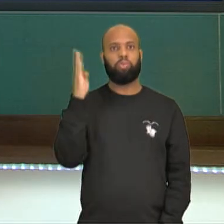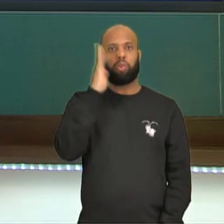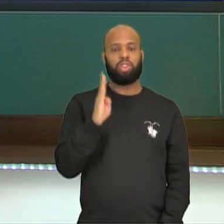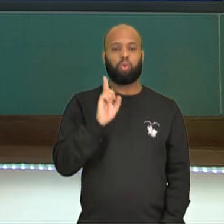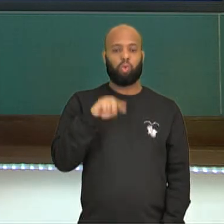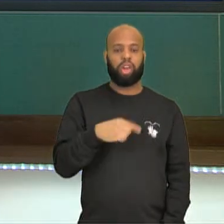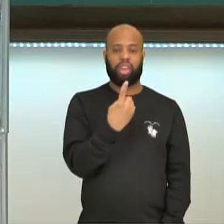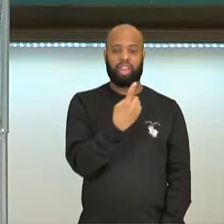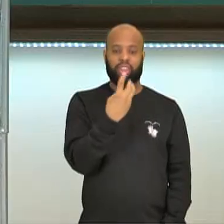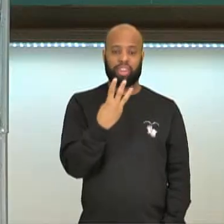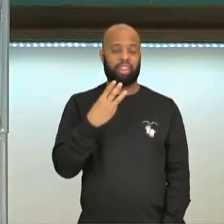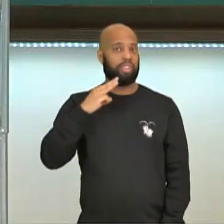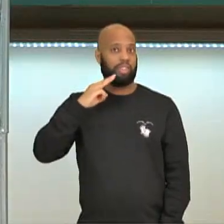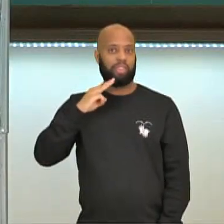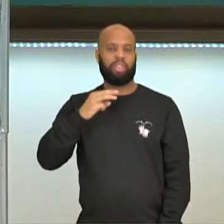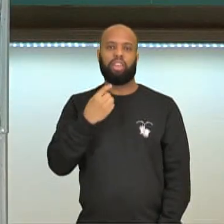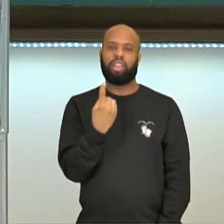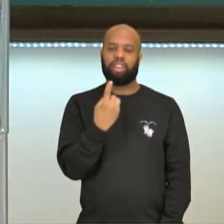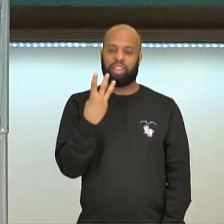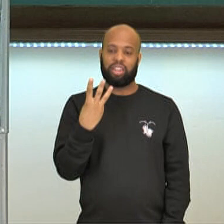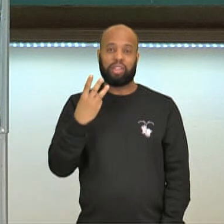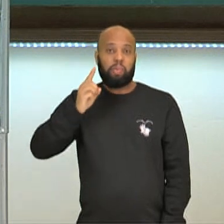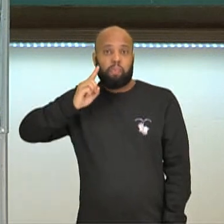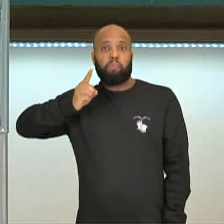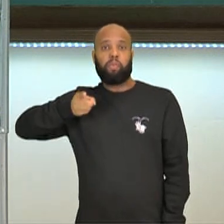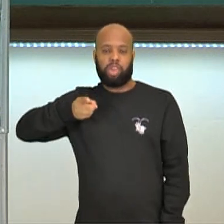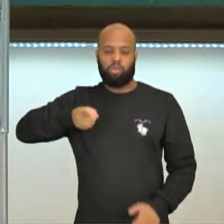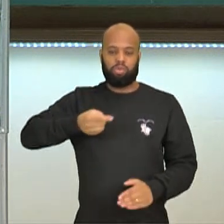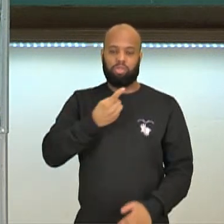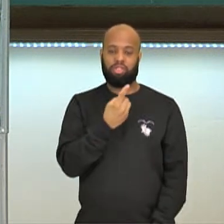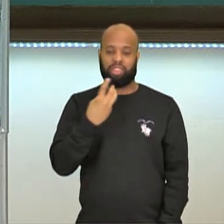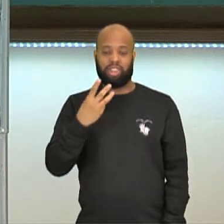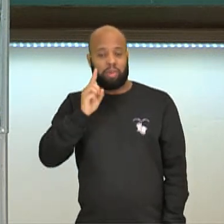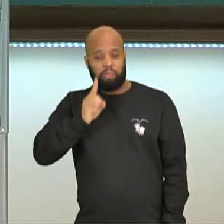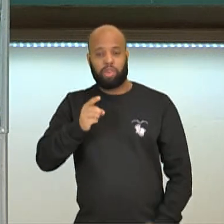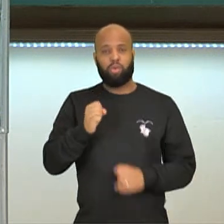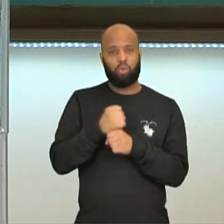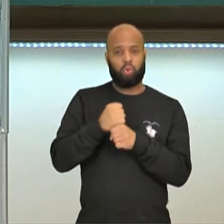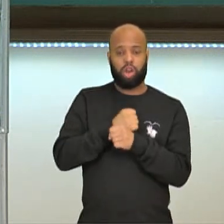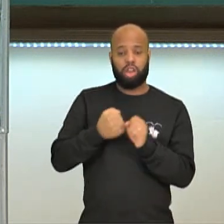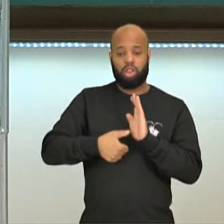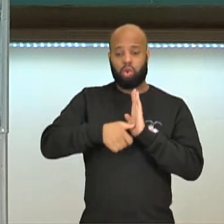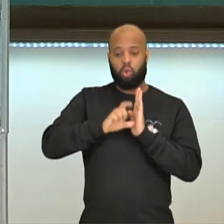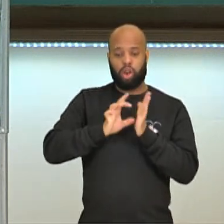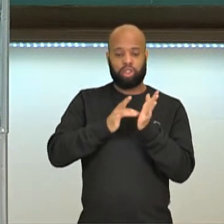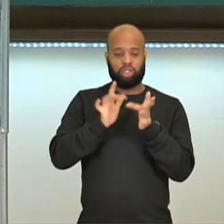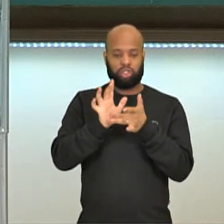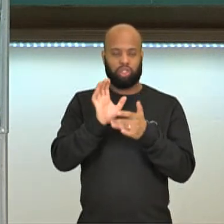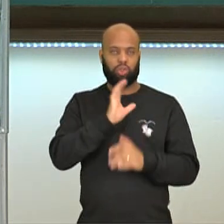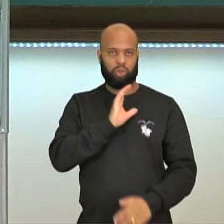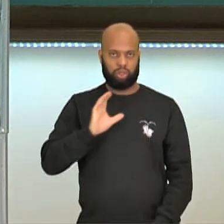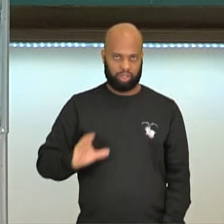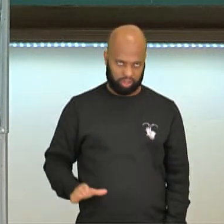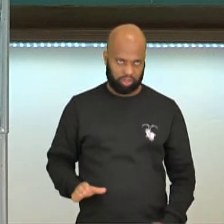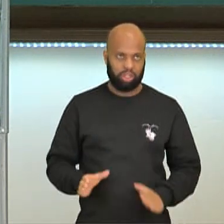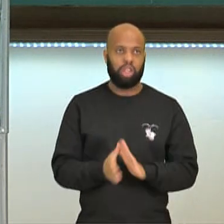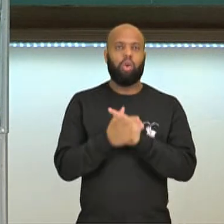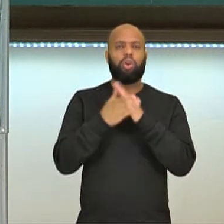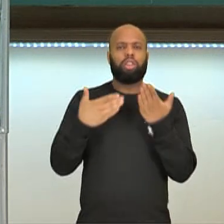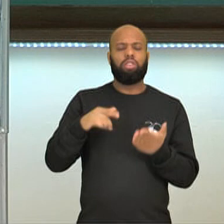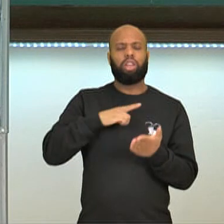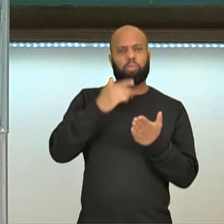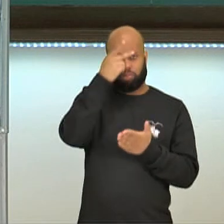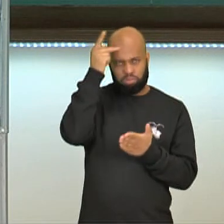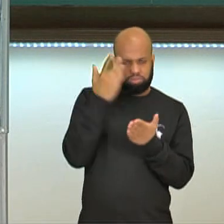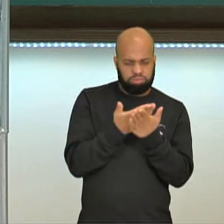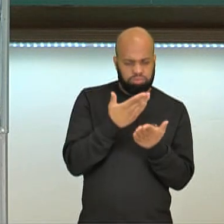antes de Cristo. O susto que levaram, na verdade, dos descobridores, dos arqueólogos, dos cientistas, dos especialistas, é que quando foram